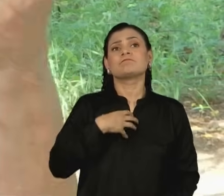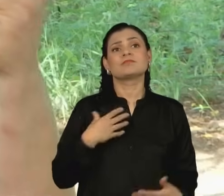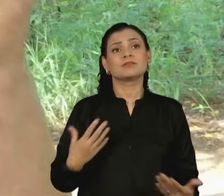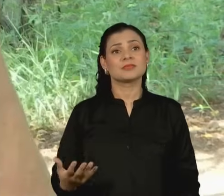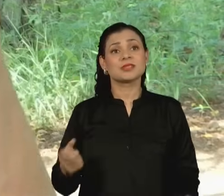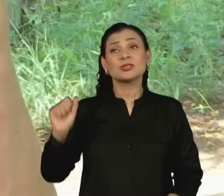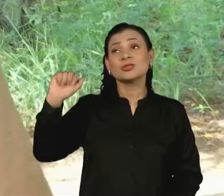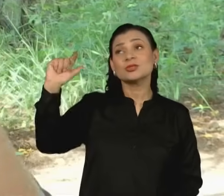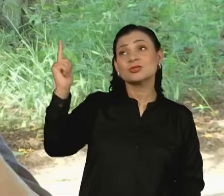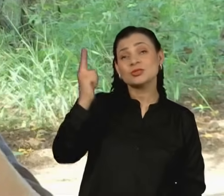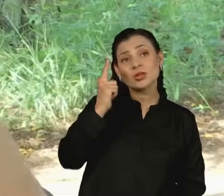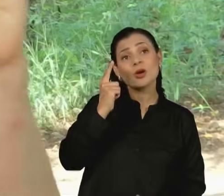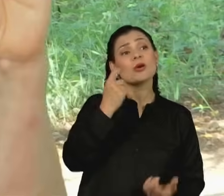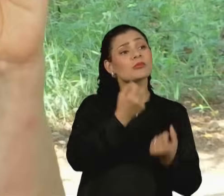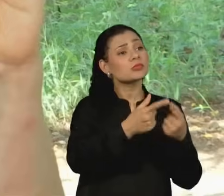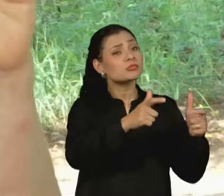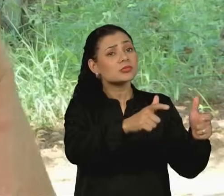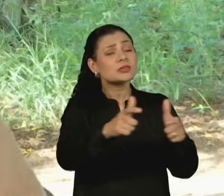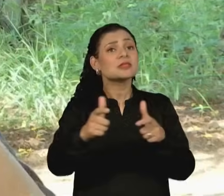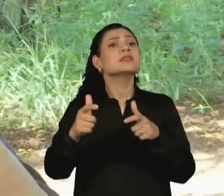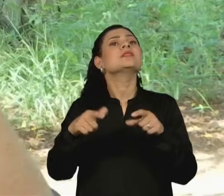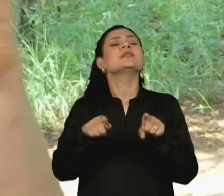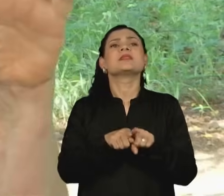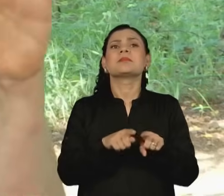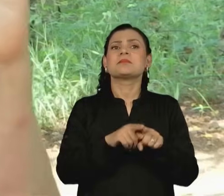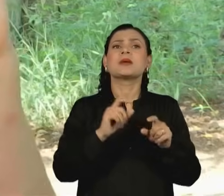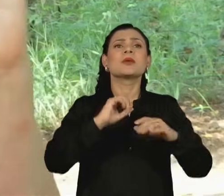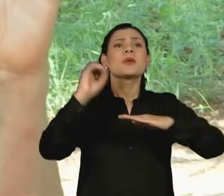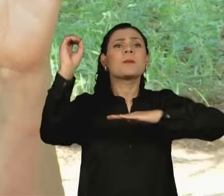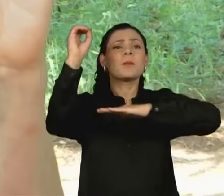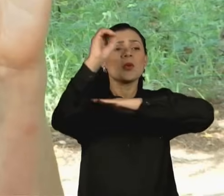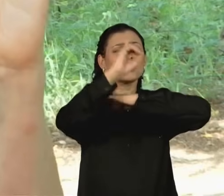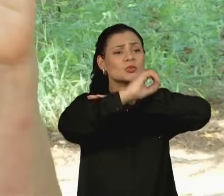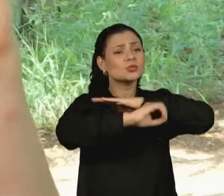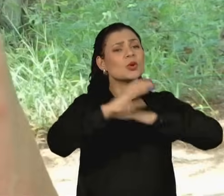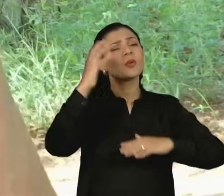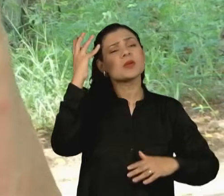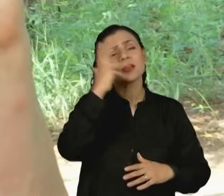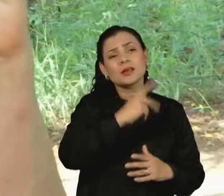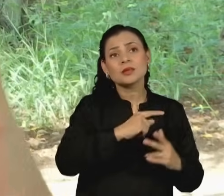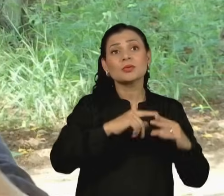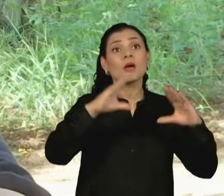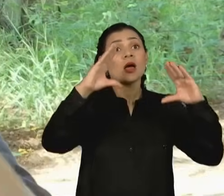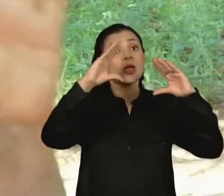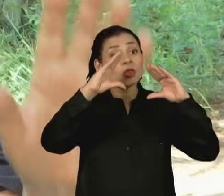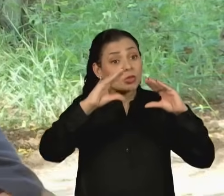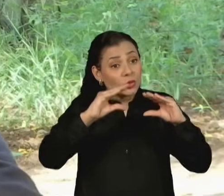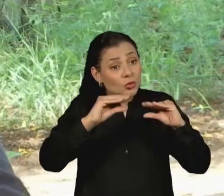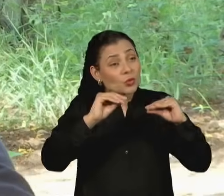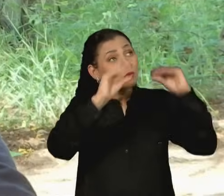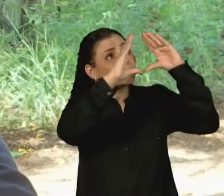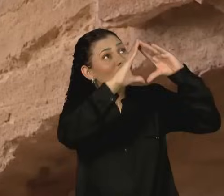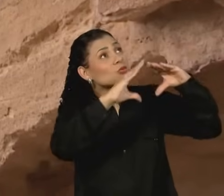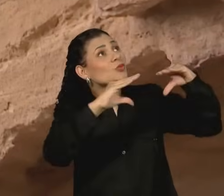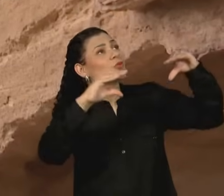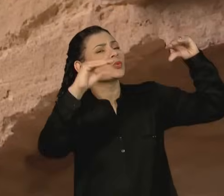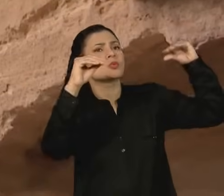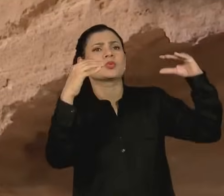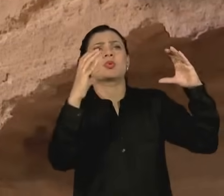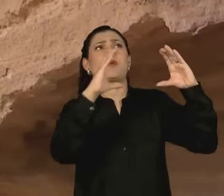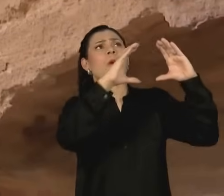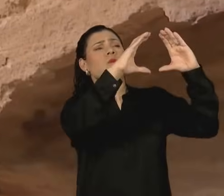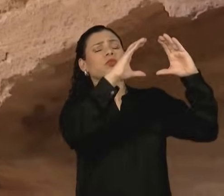sol em certos lugares é coisa única, o pôr do sol também, a noite de lua no parque não existe coisa igual.